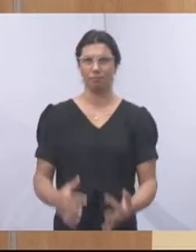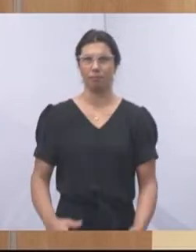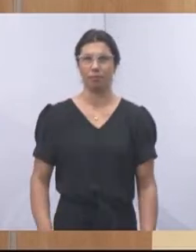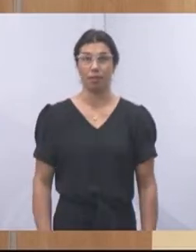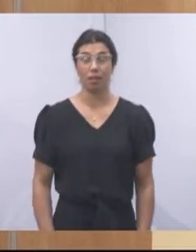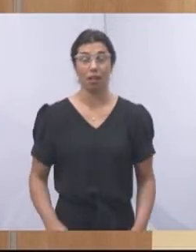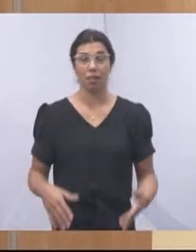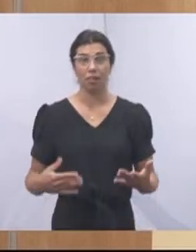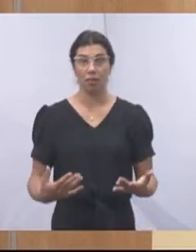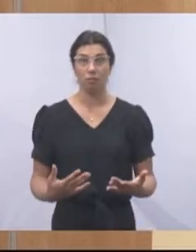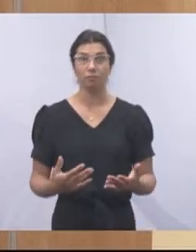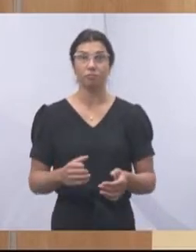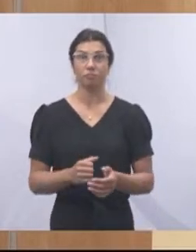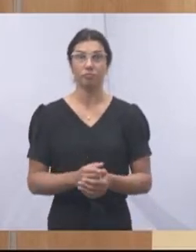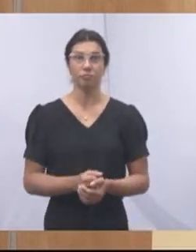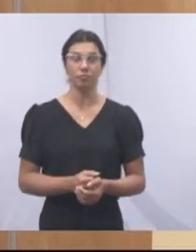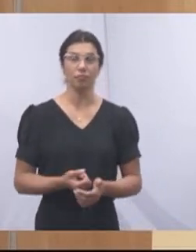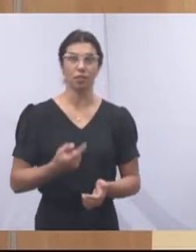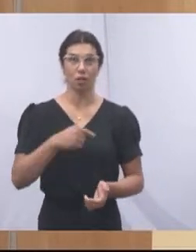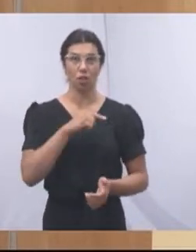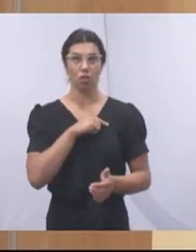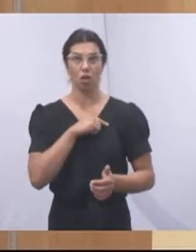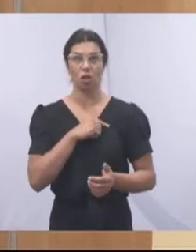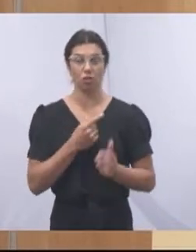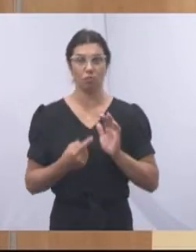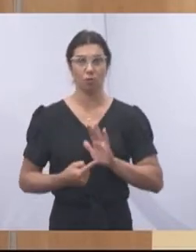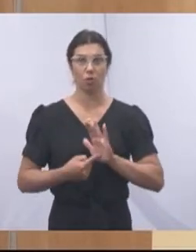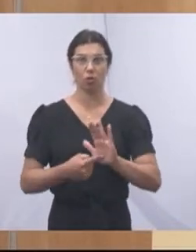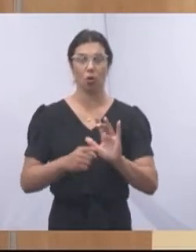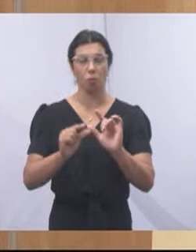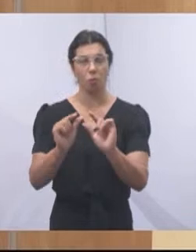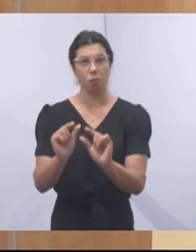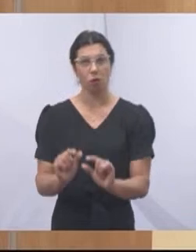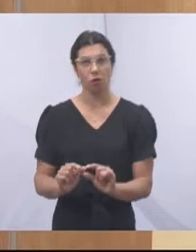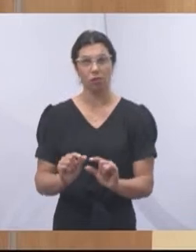aqui nessas palavras, a gente colocou um pouquinho